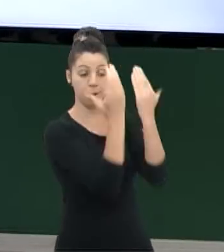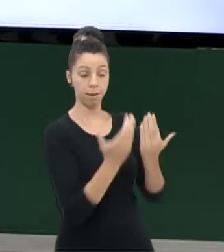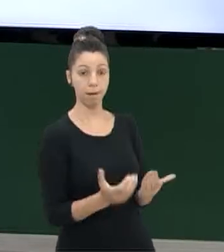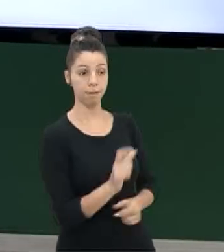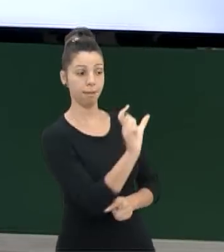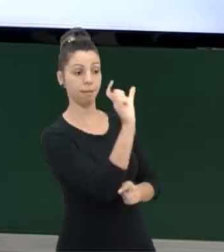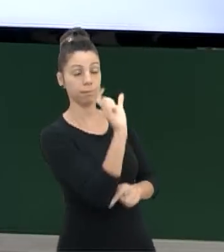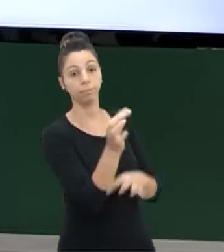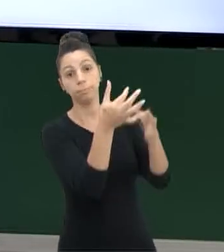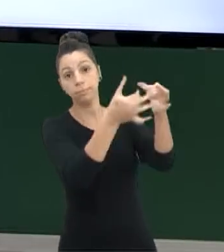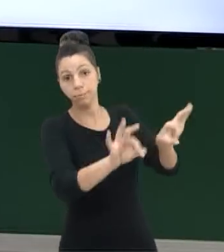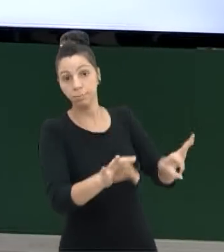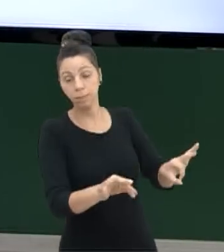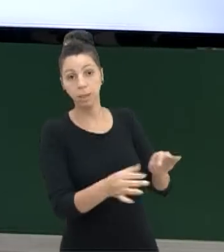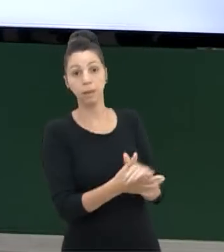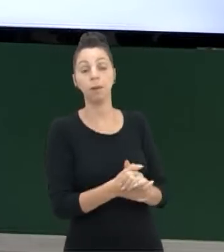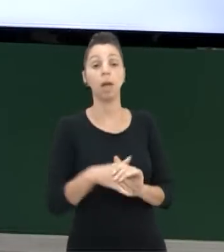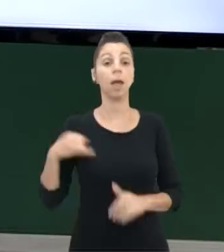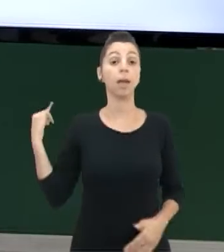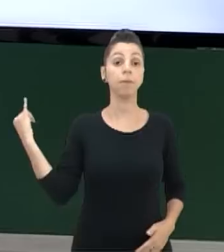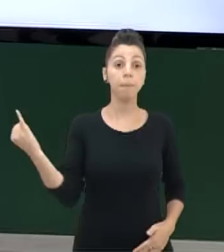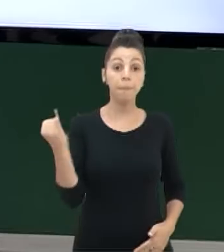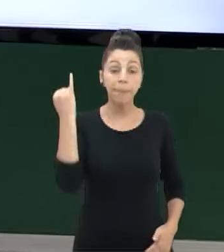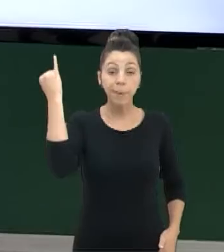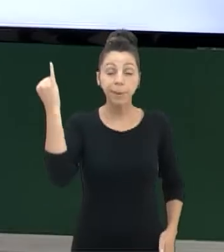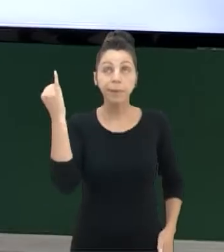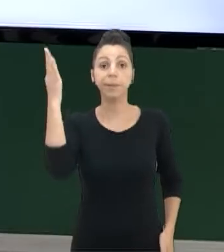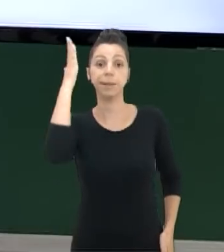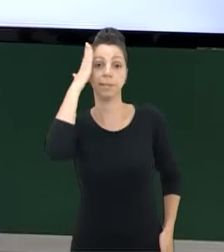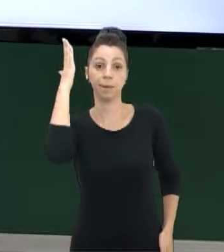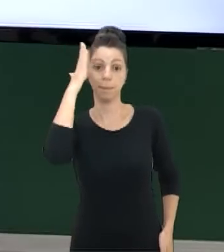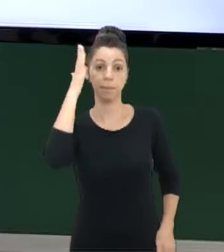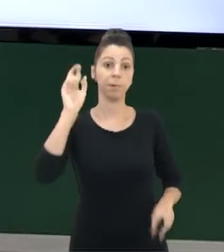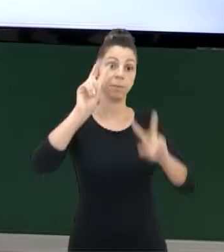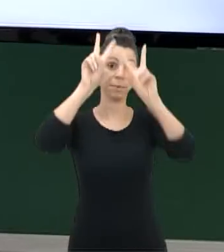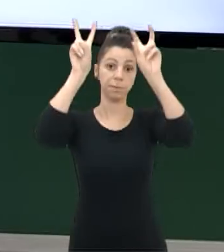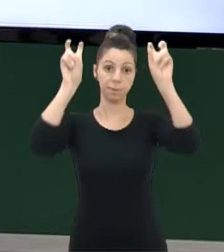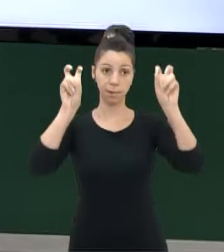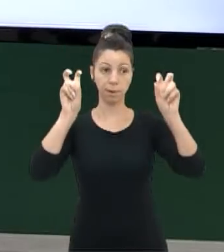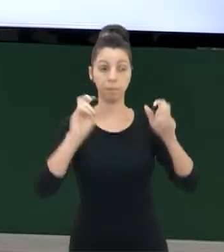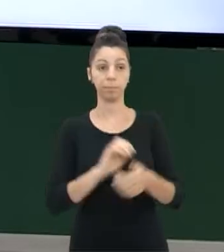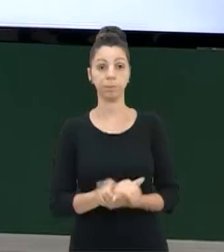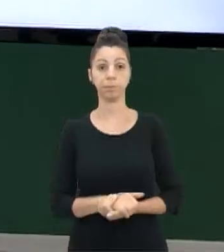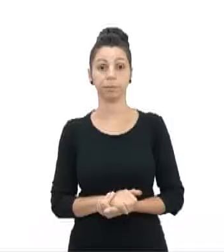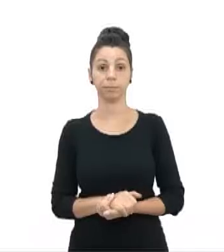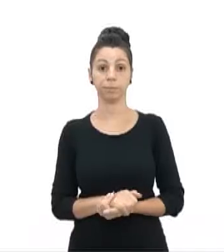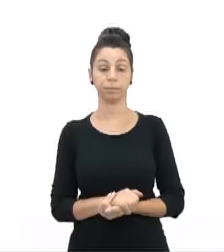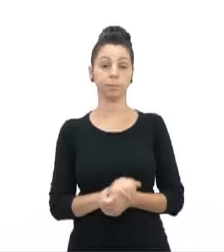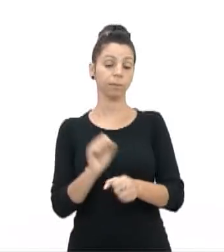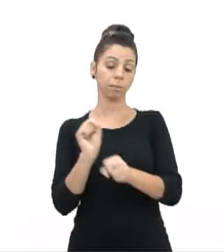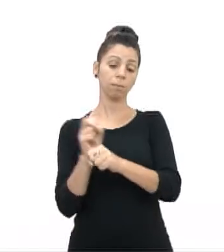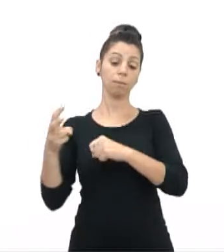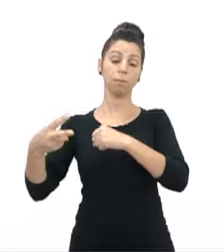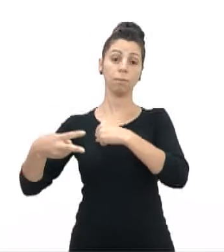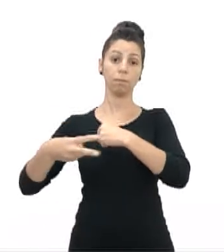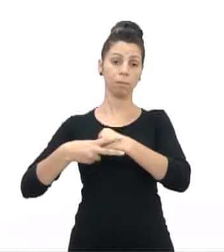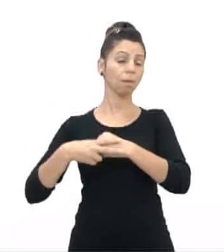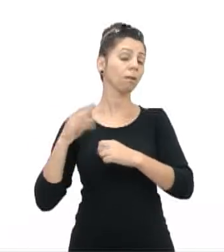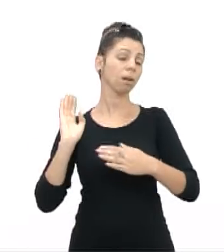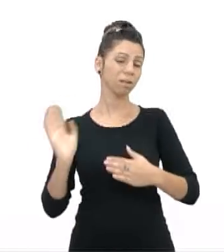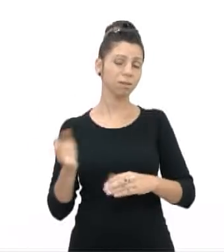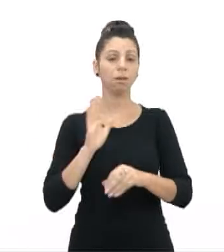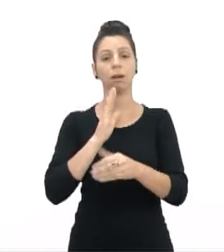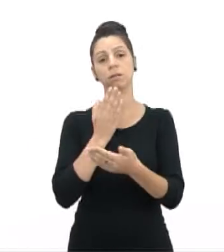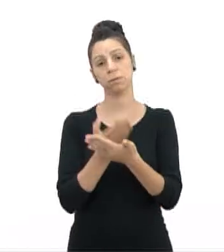palavra sintaticamente. Então é importante você saber do que a gente está falando, beleza? Vamos lá, gente? O advérbio a gente já